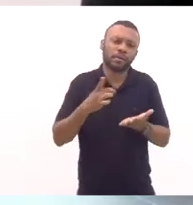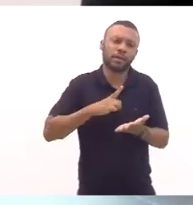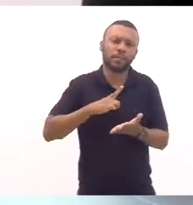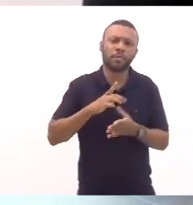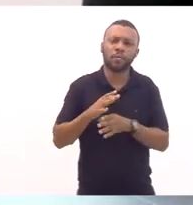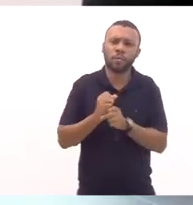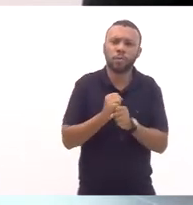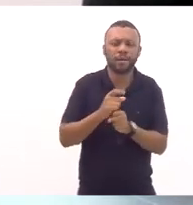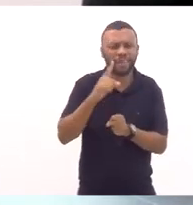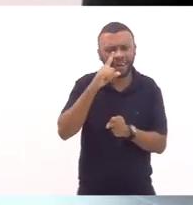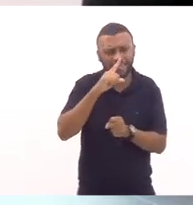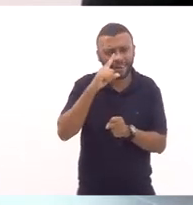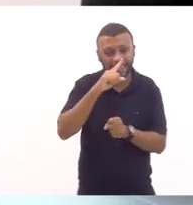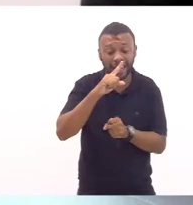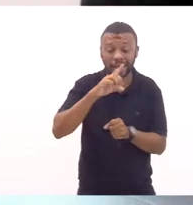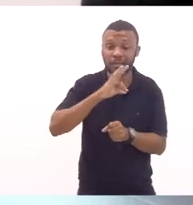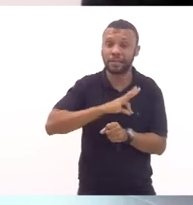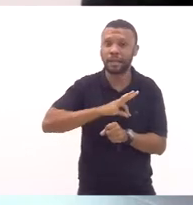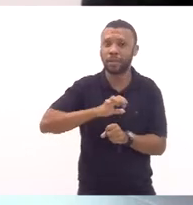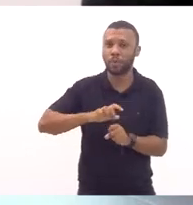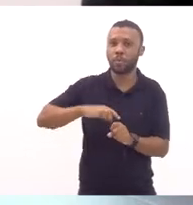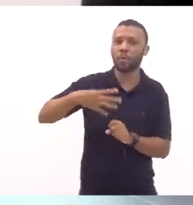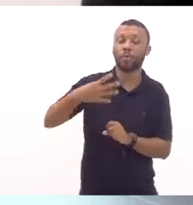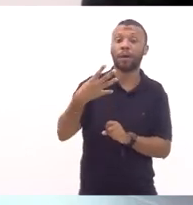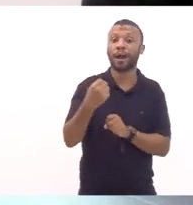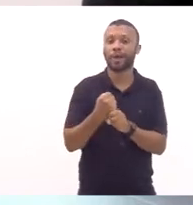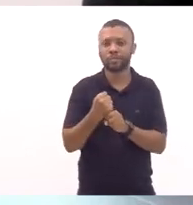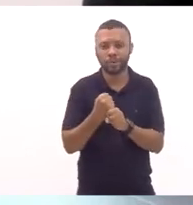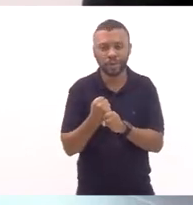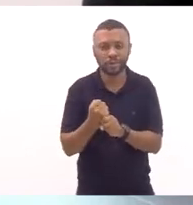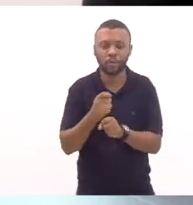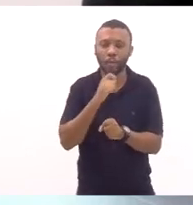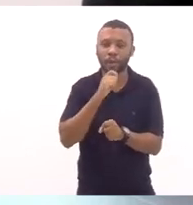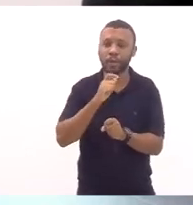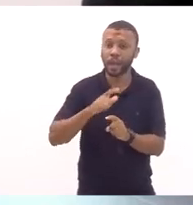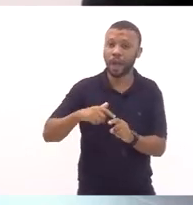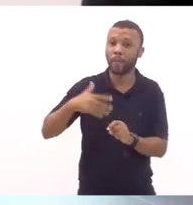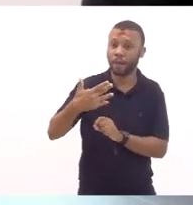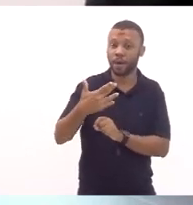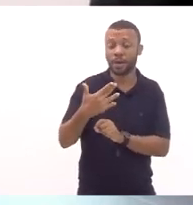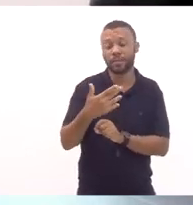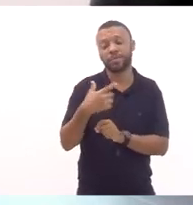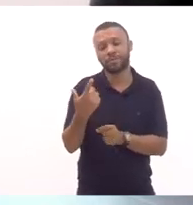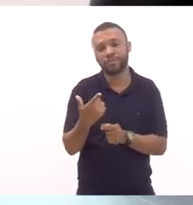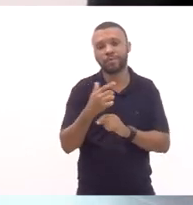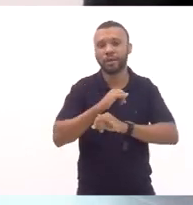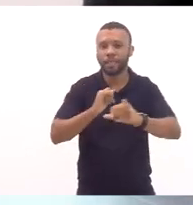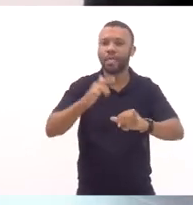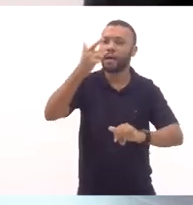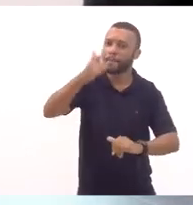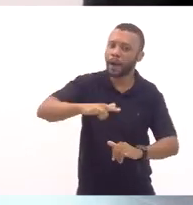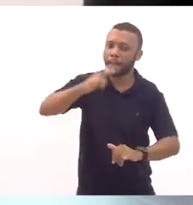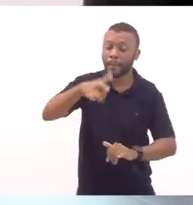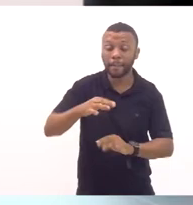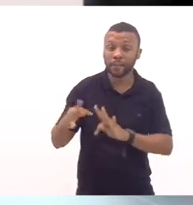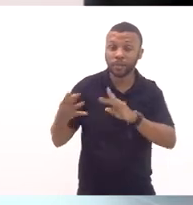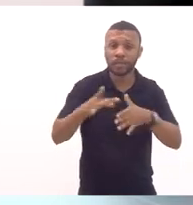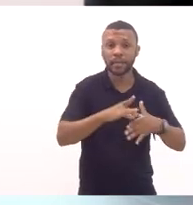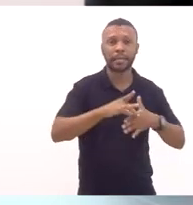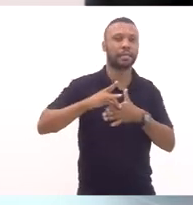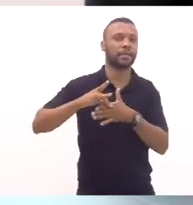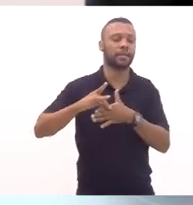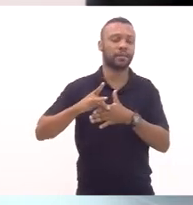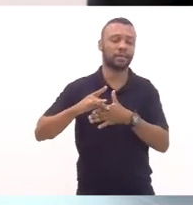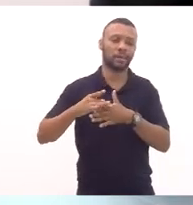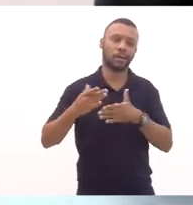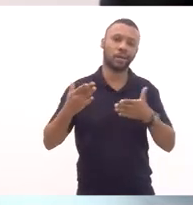de 4 anos, isso já foi dito e será sempre repetido por todas as lideranças. Nós temos uma defasagem tremenda, ainda